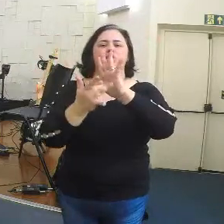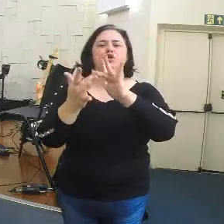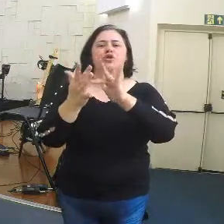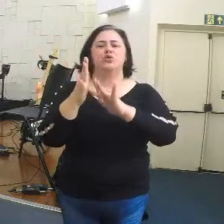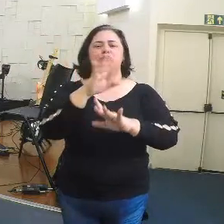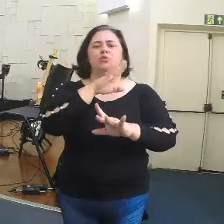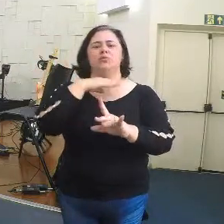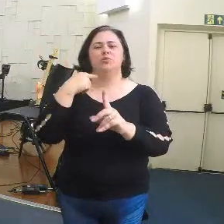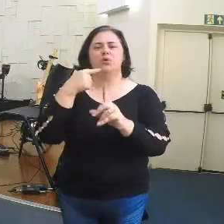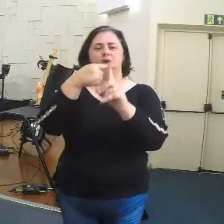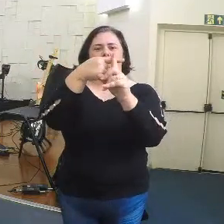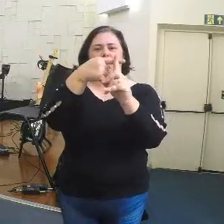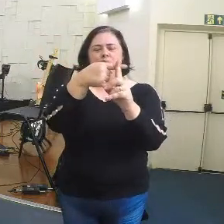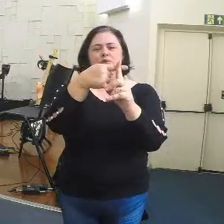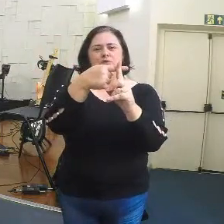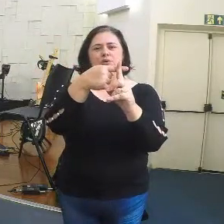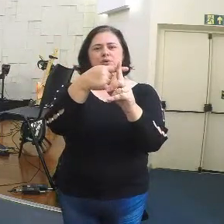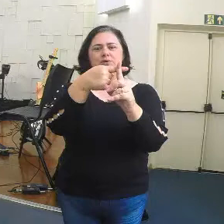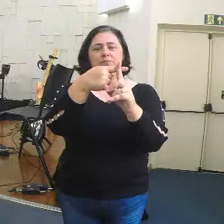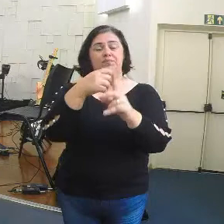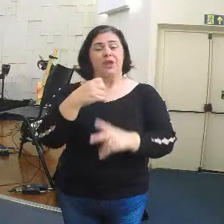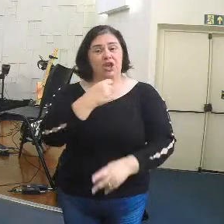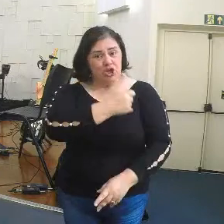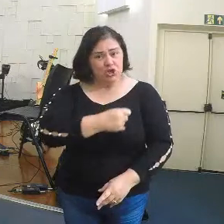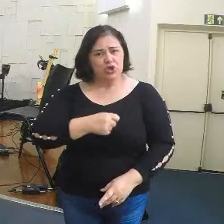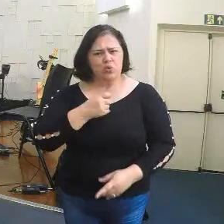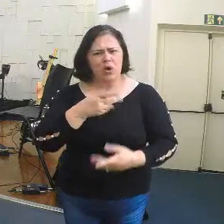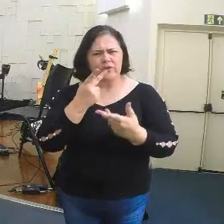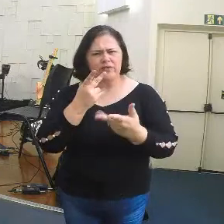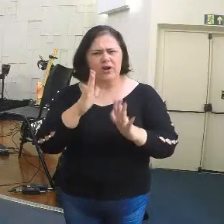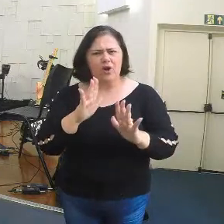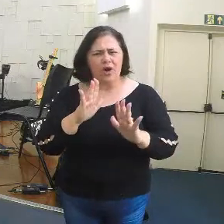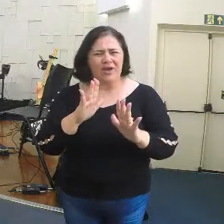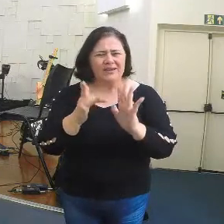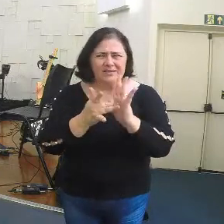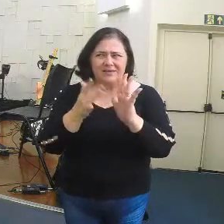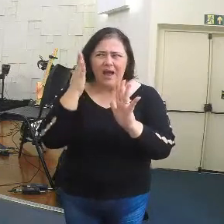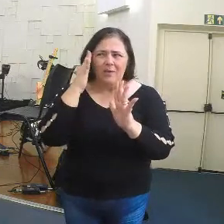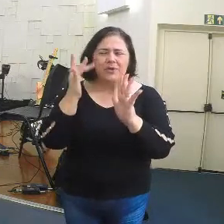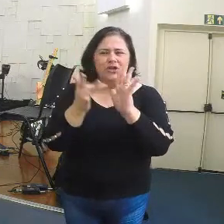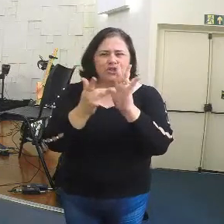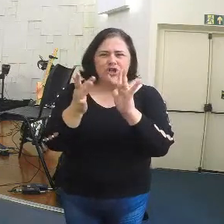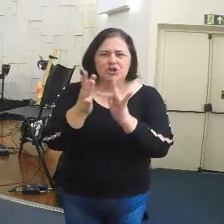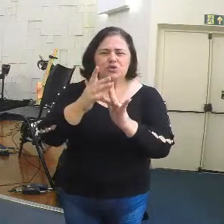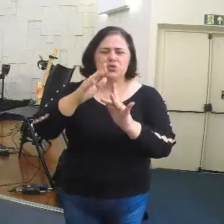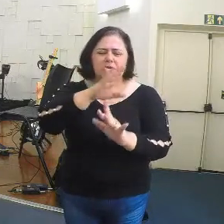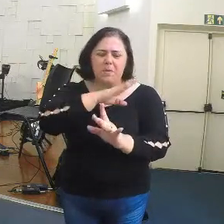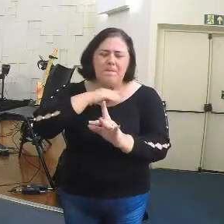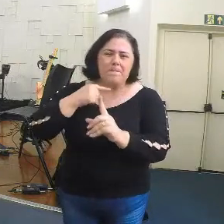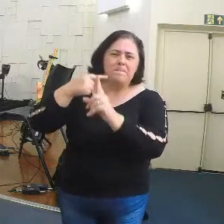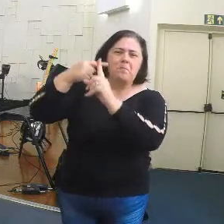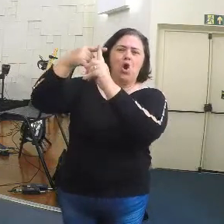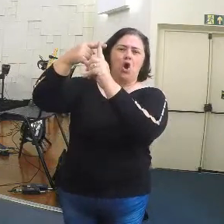Jesus, quando morreu por nós, é isso que João está dizendo, e ele se tornou o Salvador do